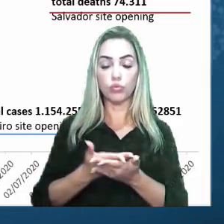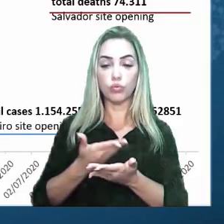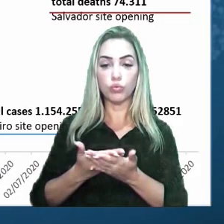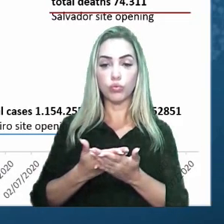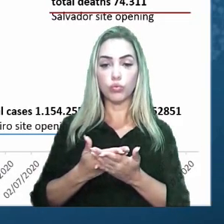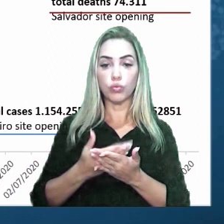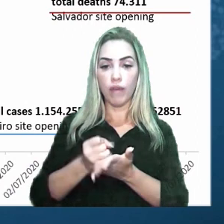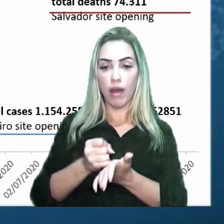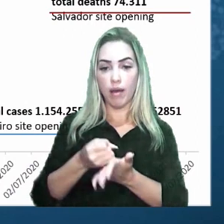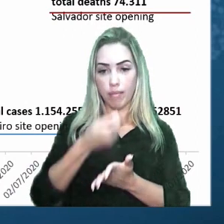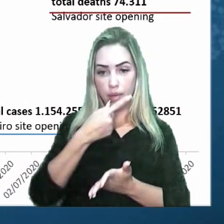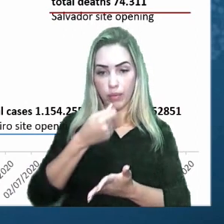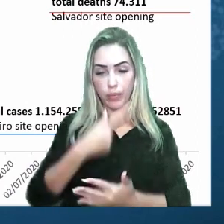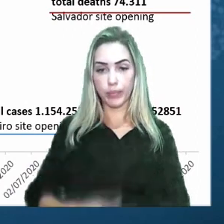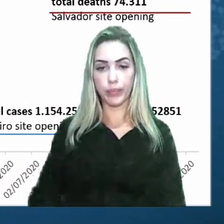fármacos.